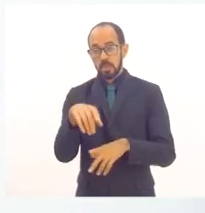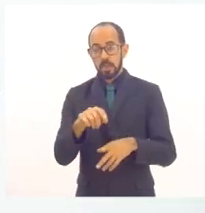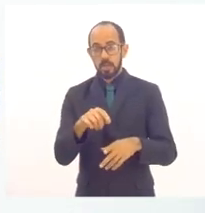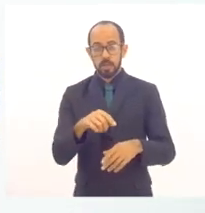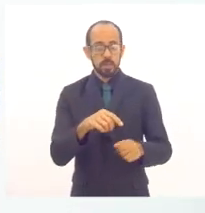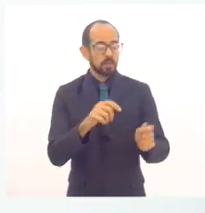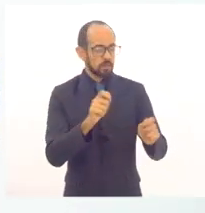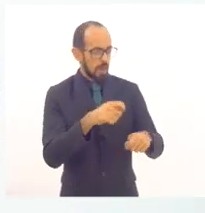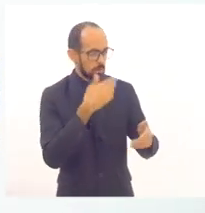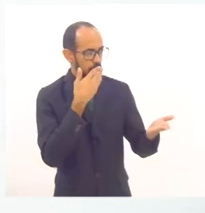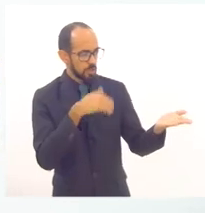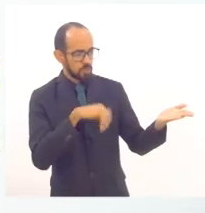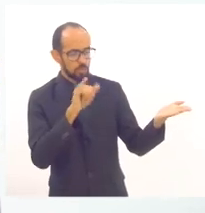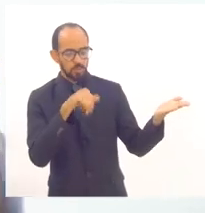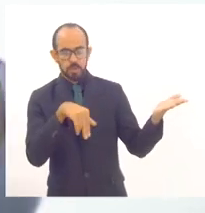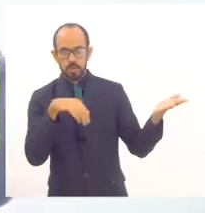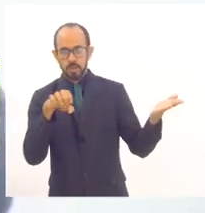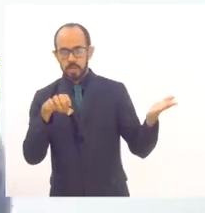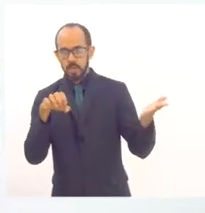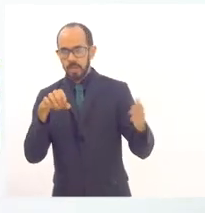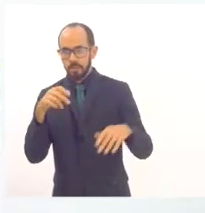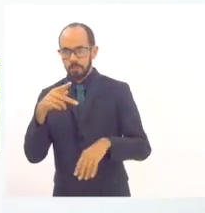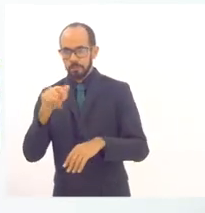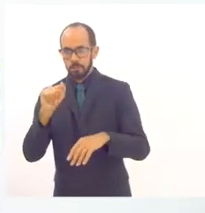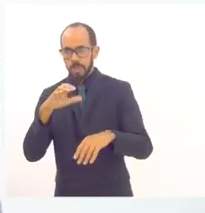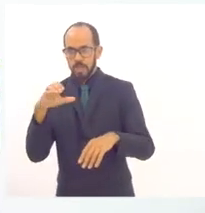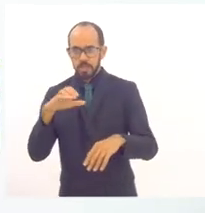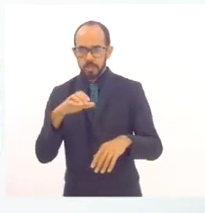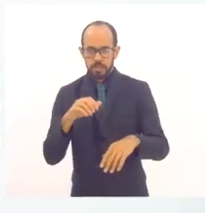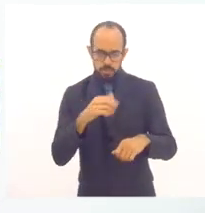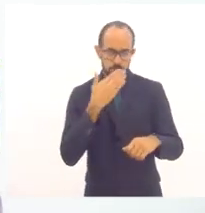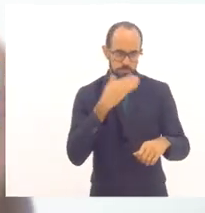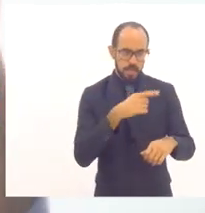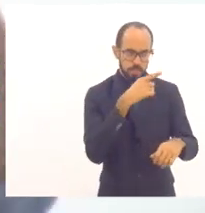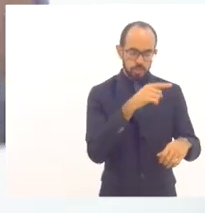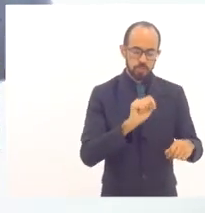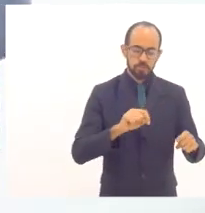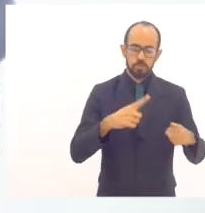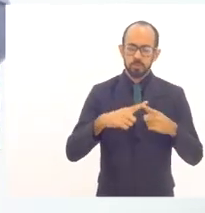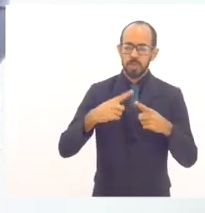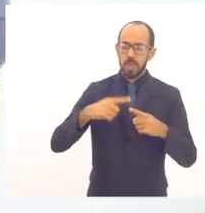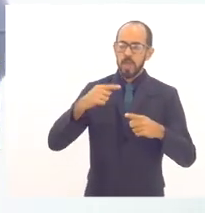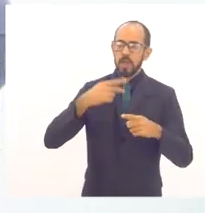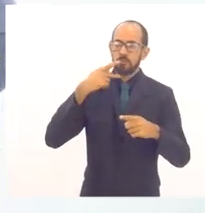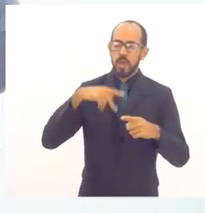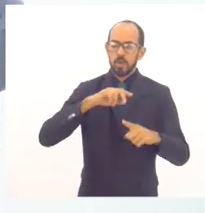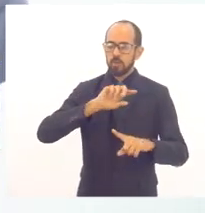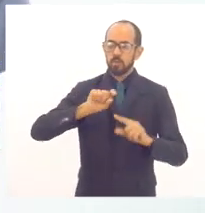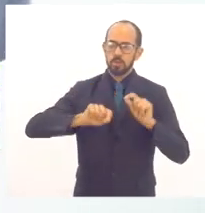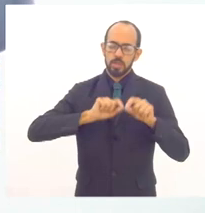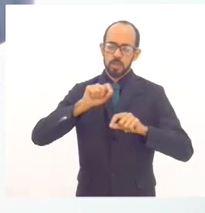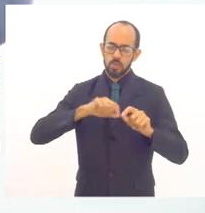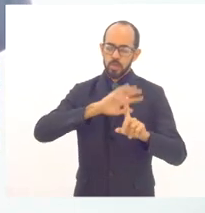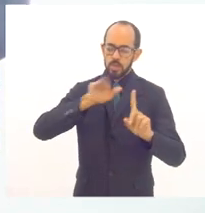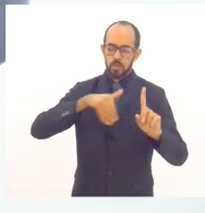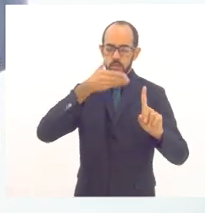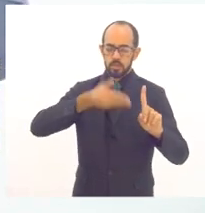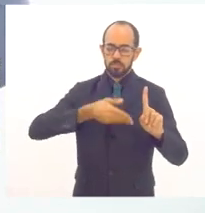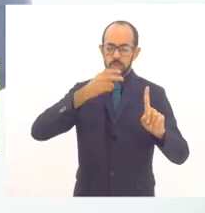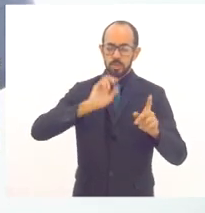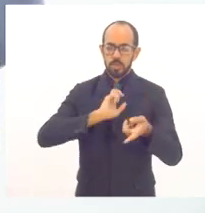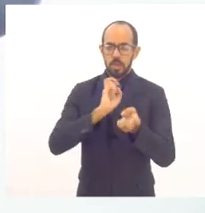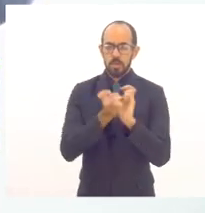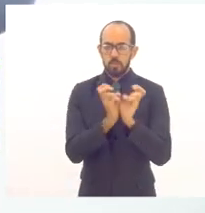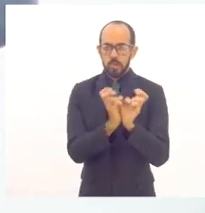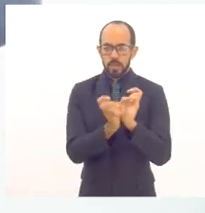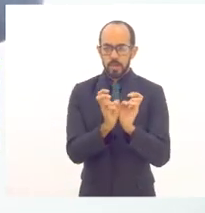Que não custa nada, né? Eu adoro pregar. Eu sempre pego esses ganchos, né? Então, a gente doa, porque ela diz, o reconhecimento da capoeira tem que ter como perspectiva